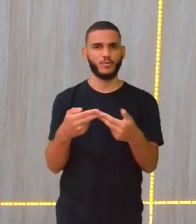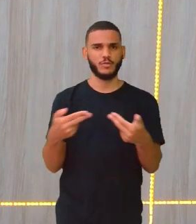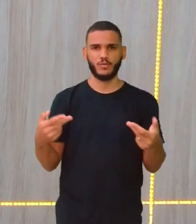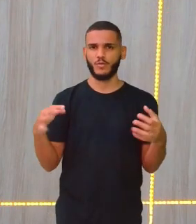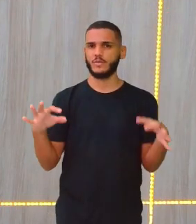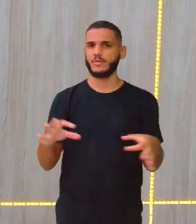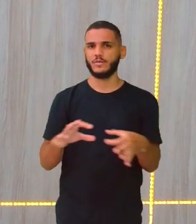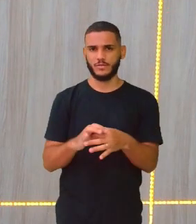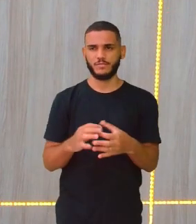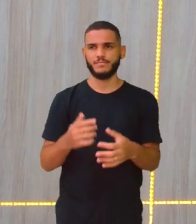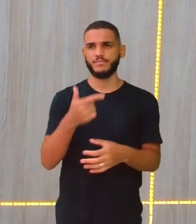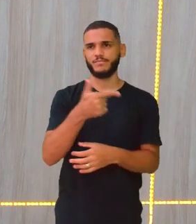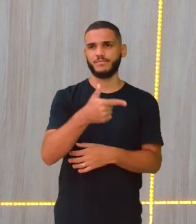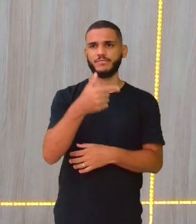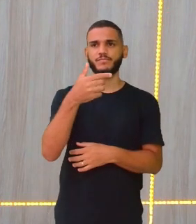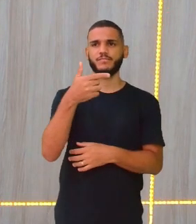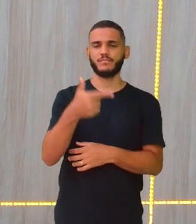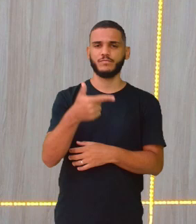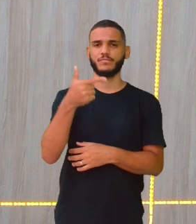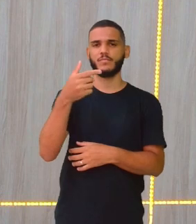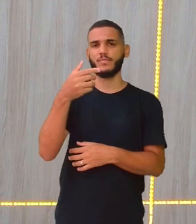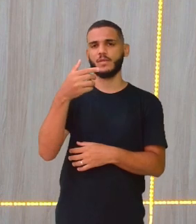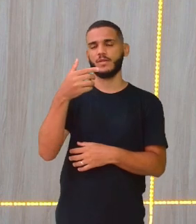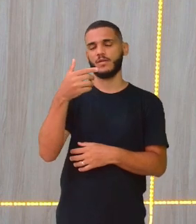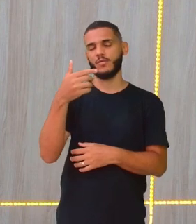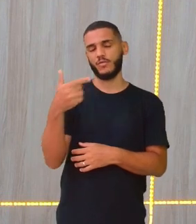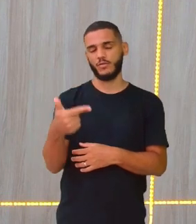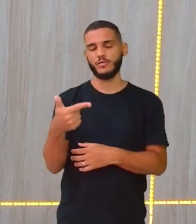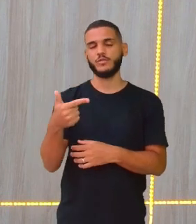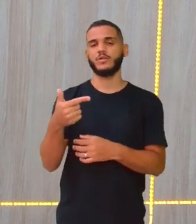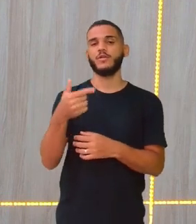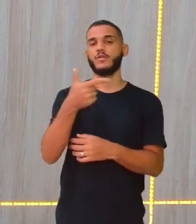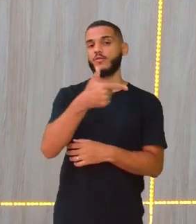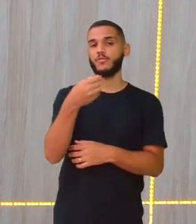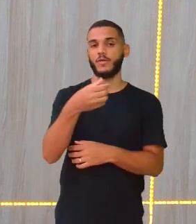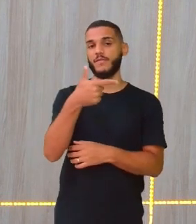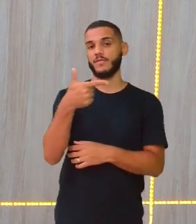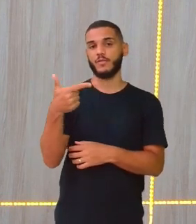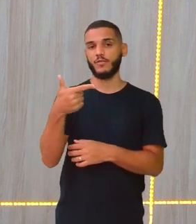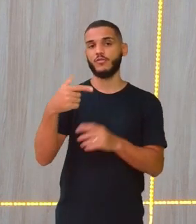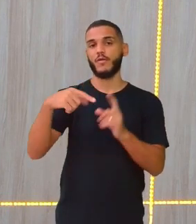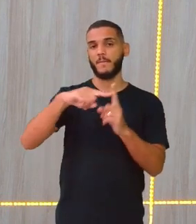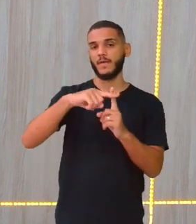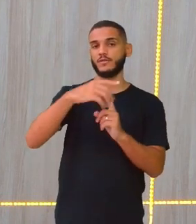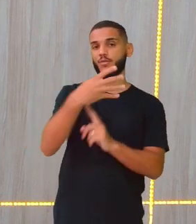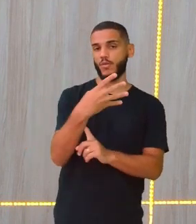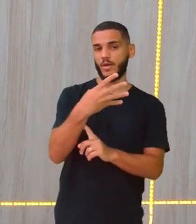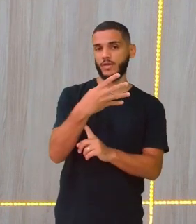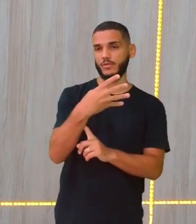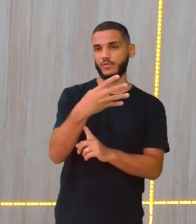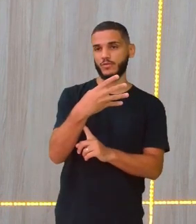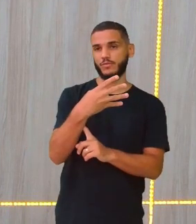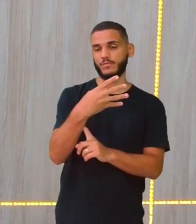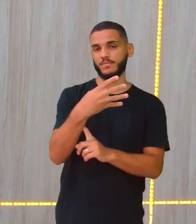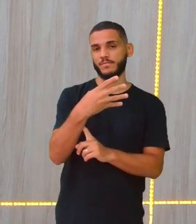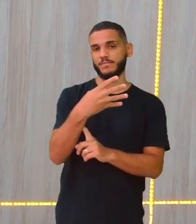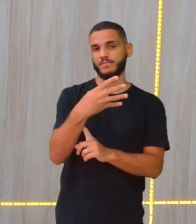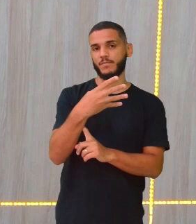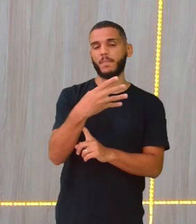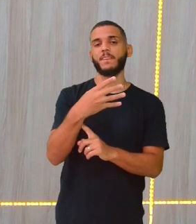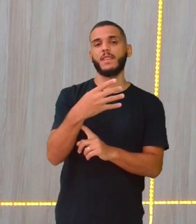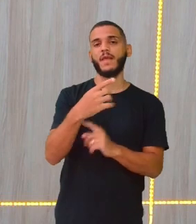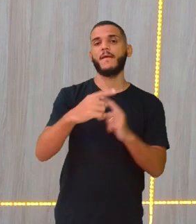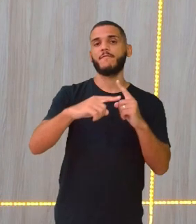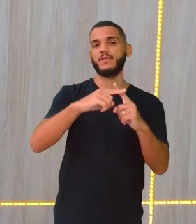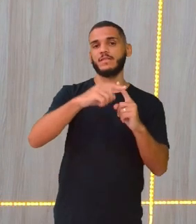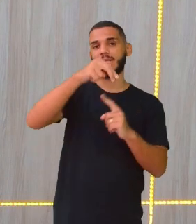2022 mais 4, que multiplica n menos 1. Olha só, 2022 mais